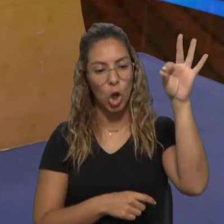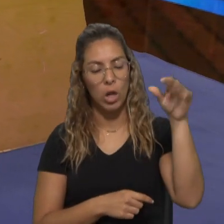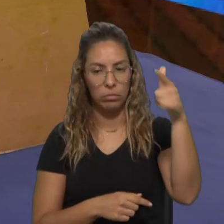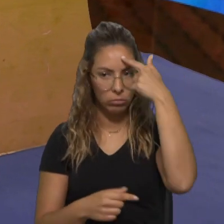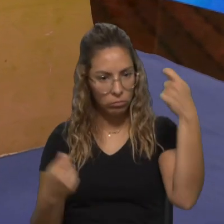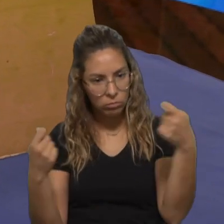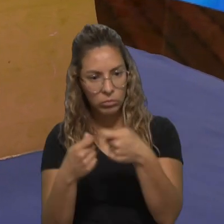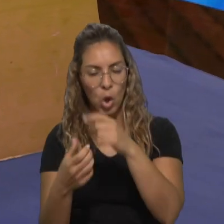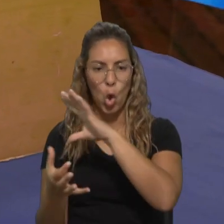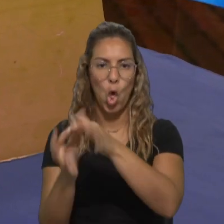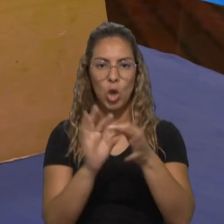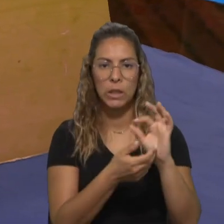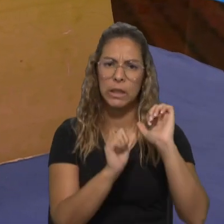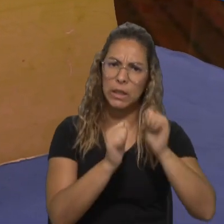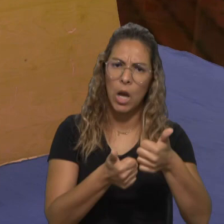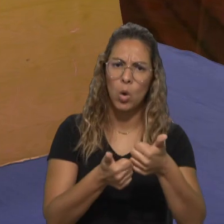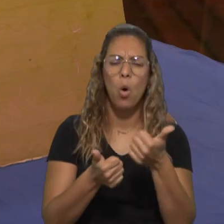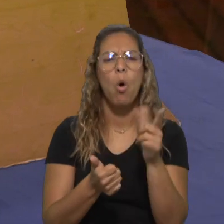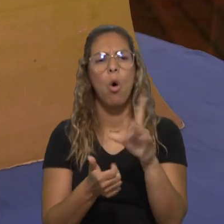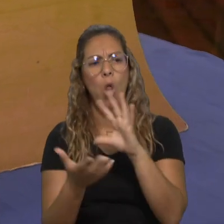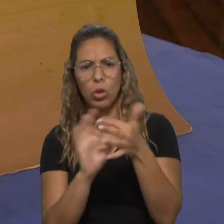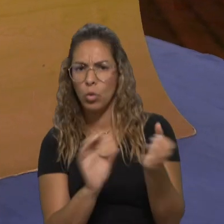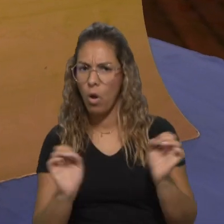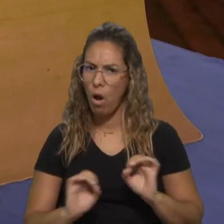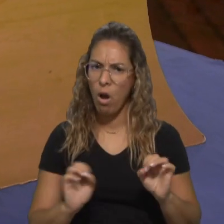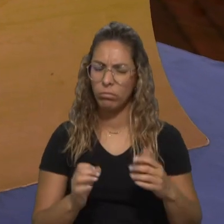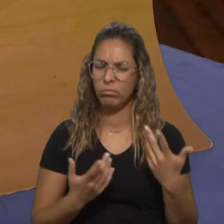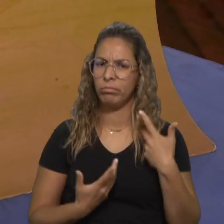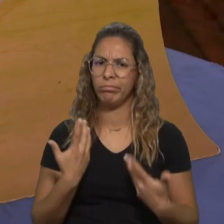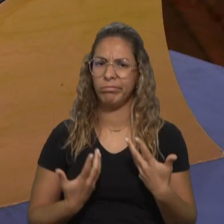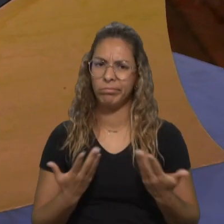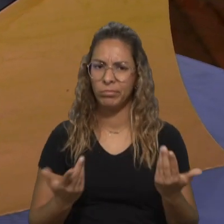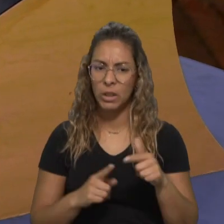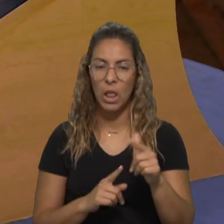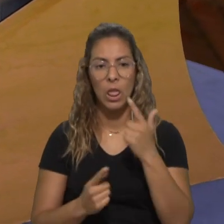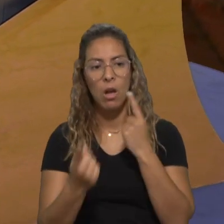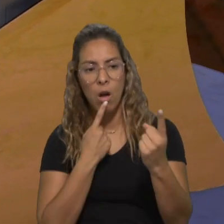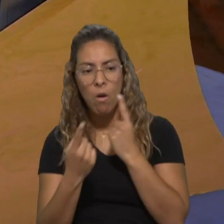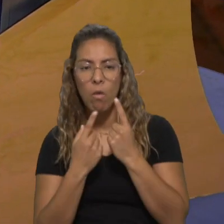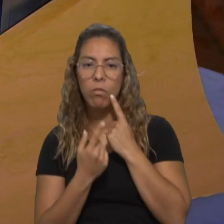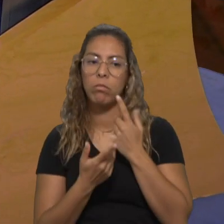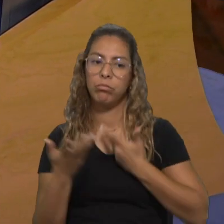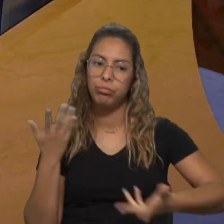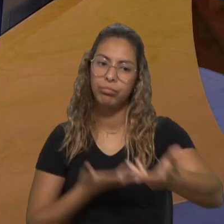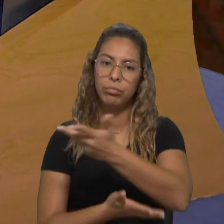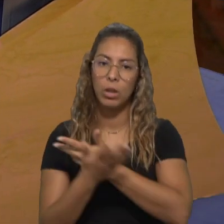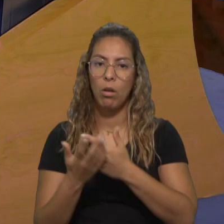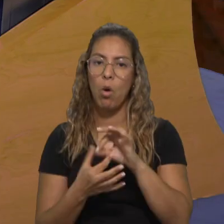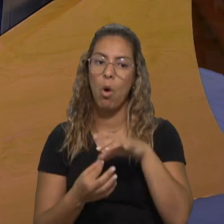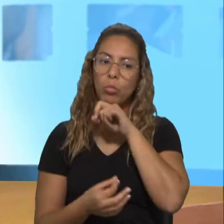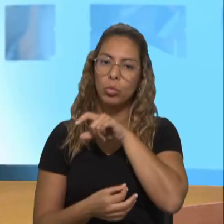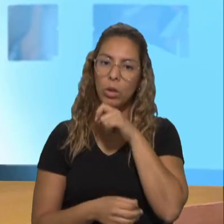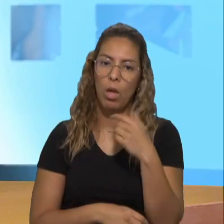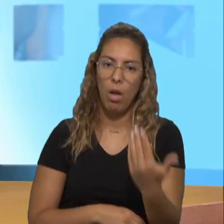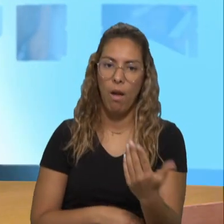sentido ou se não é? E tem que haver, lá está, este diálogo e esta criação de várias oportunidades entre as